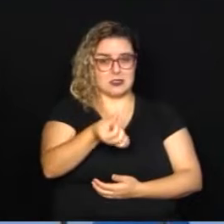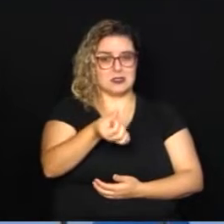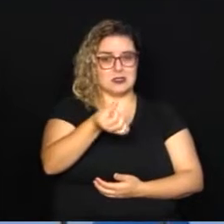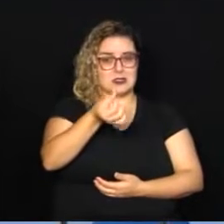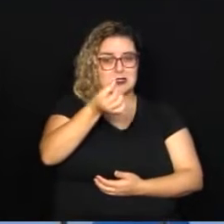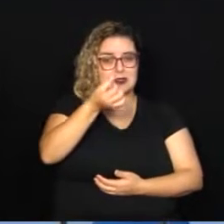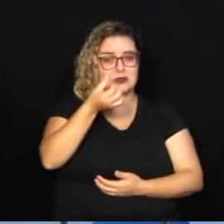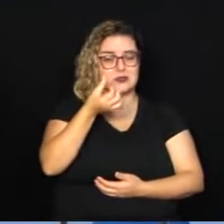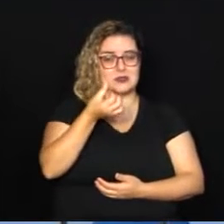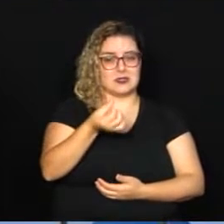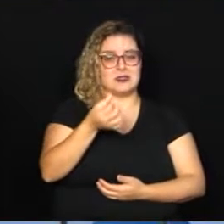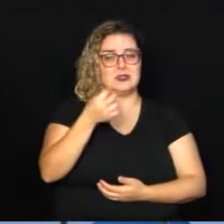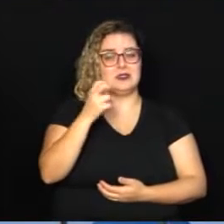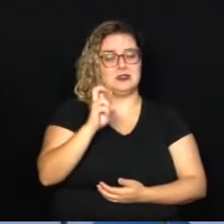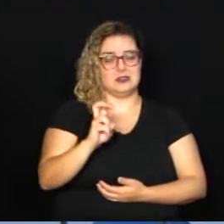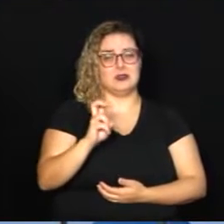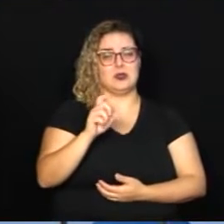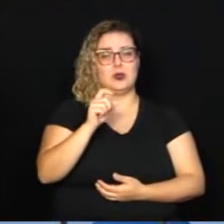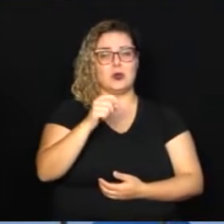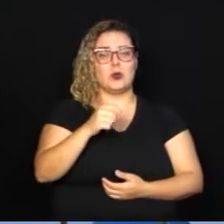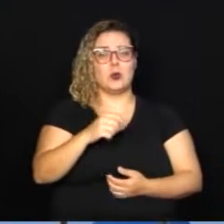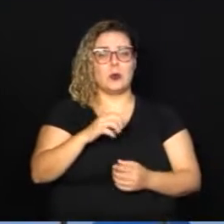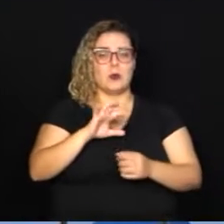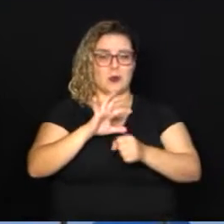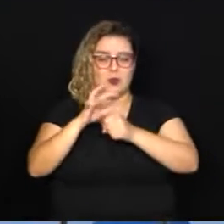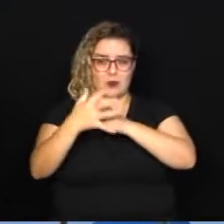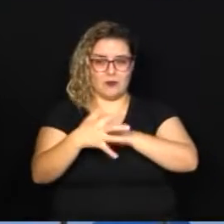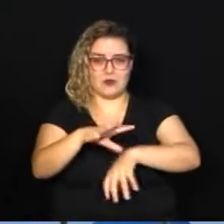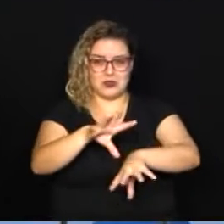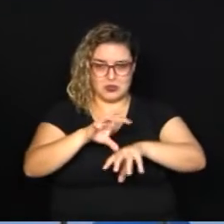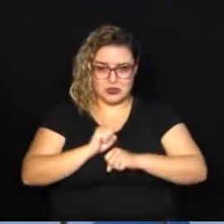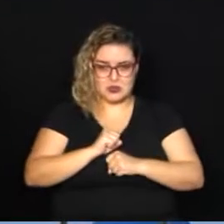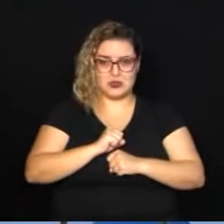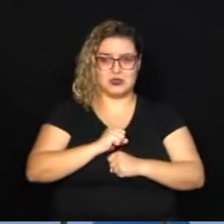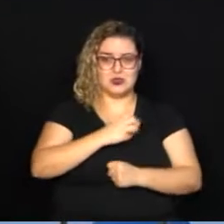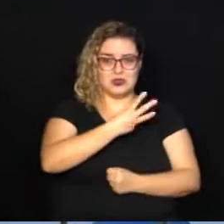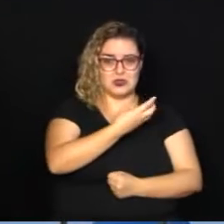11.051.665 casos da Covid-19, num registro de